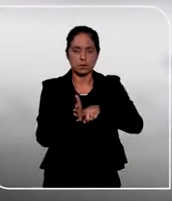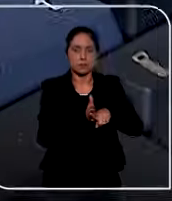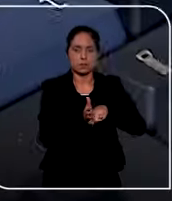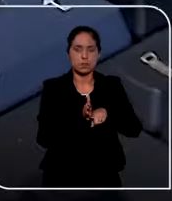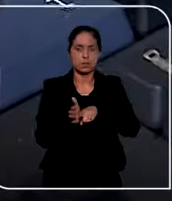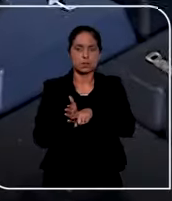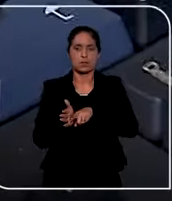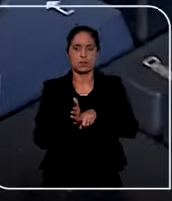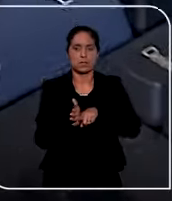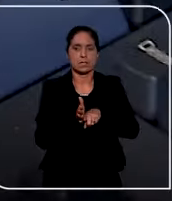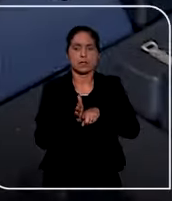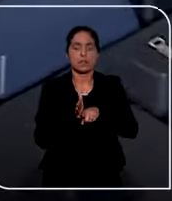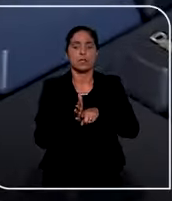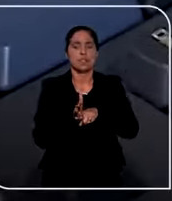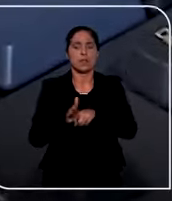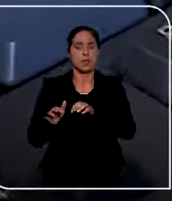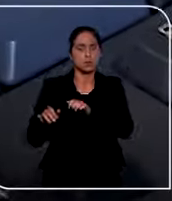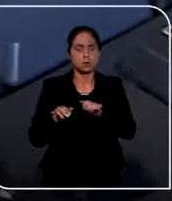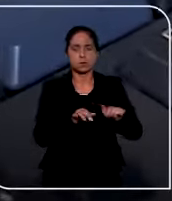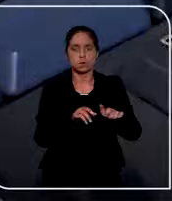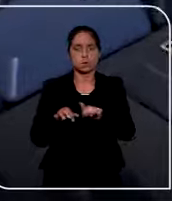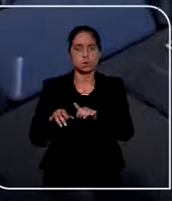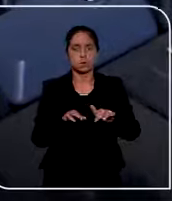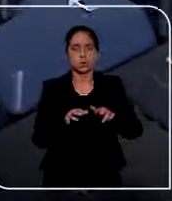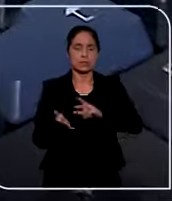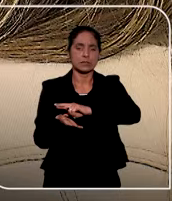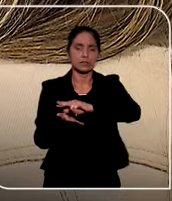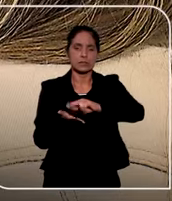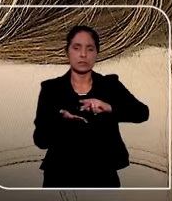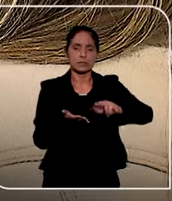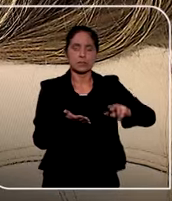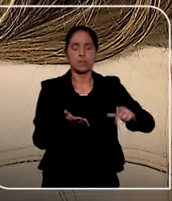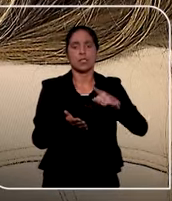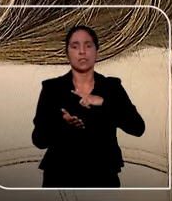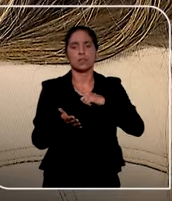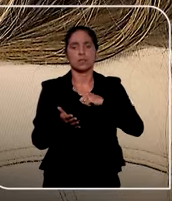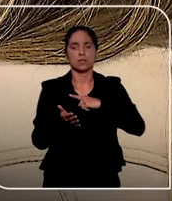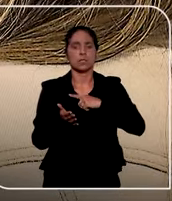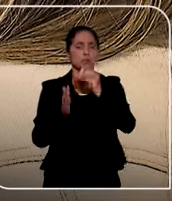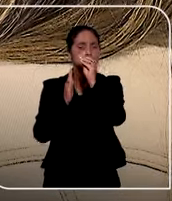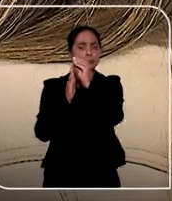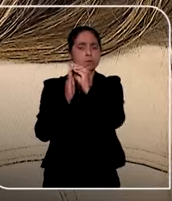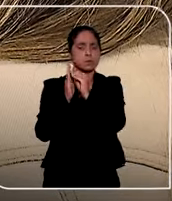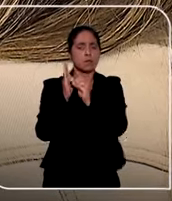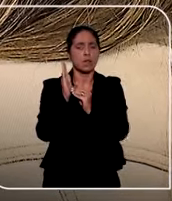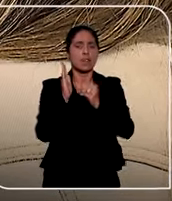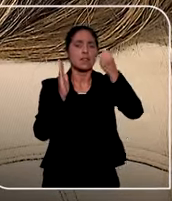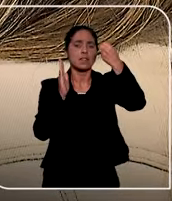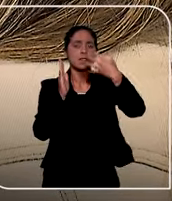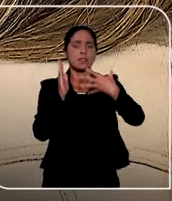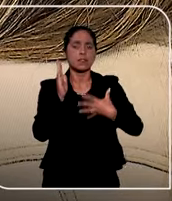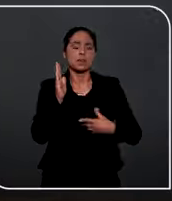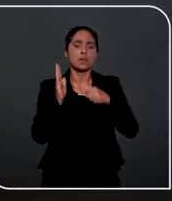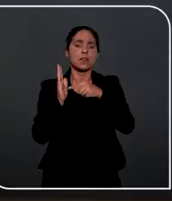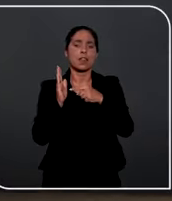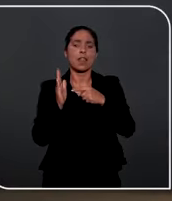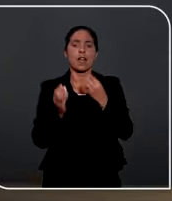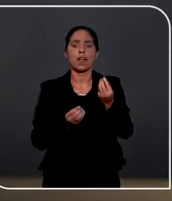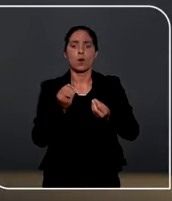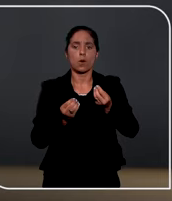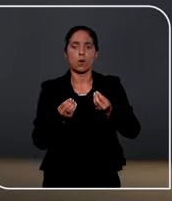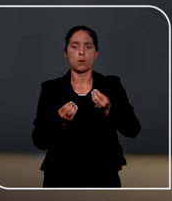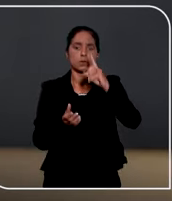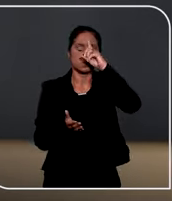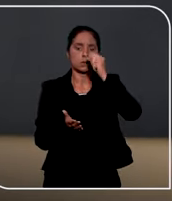bens esse sistema reúne informações sobre ordens de indisponibilidade de bens decretadas pelo